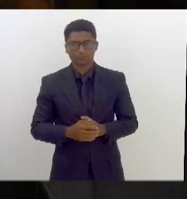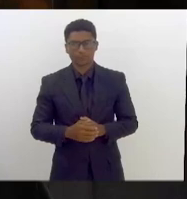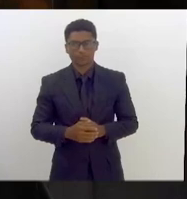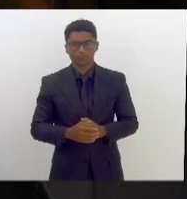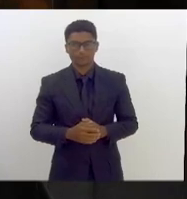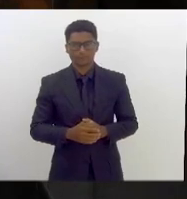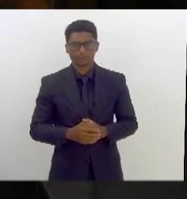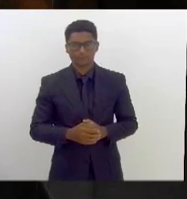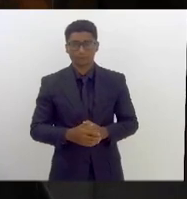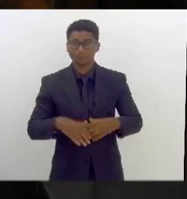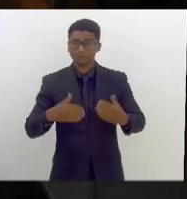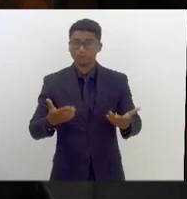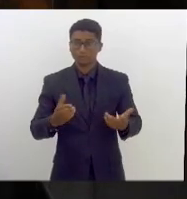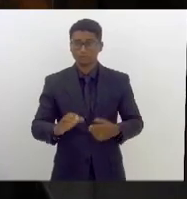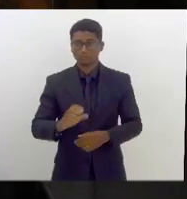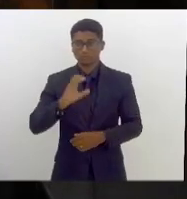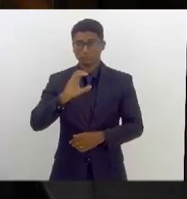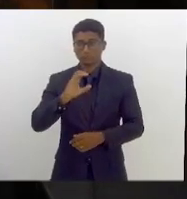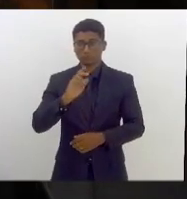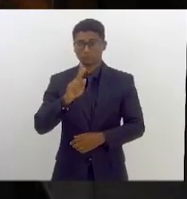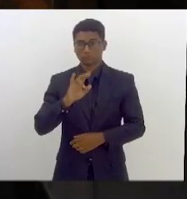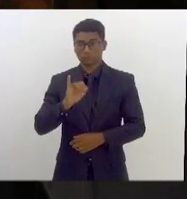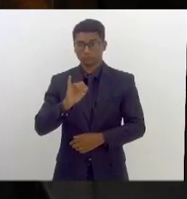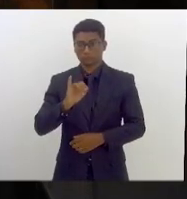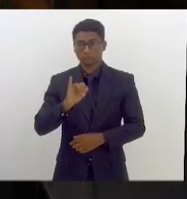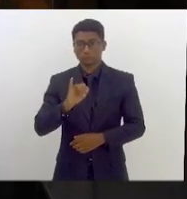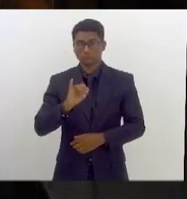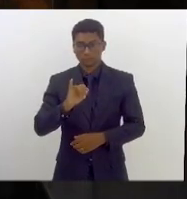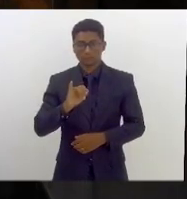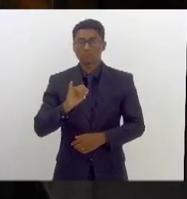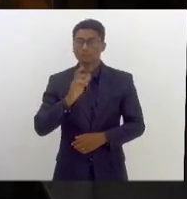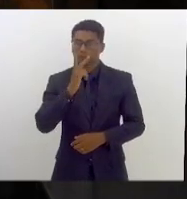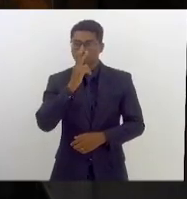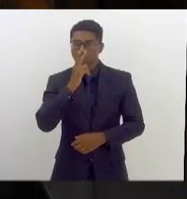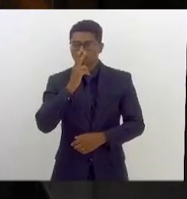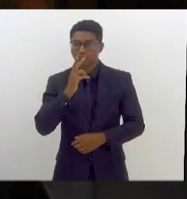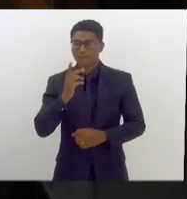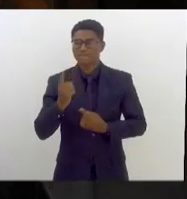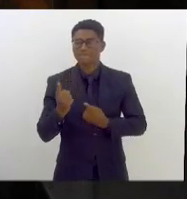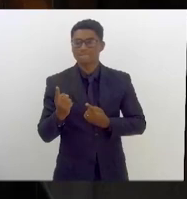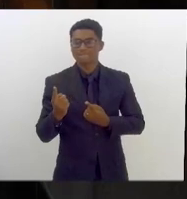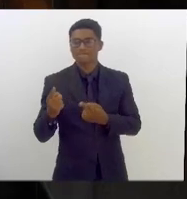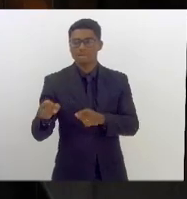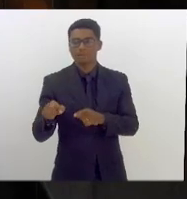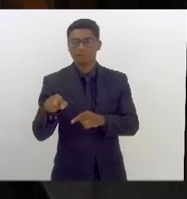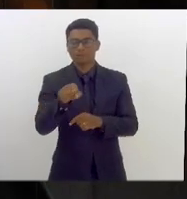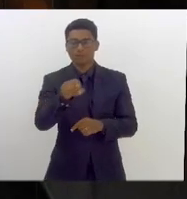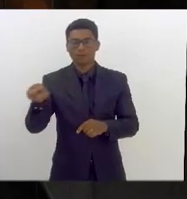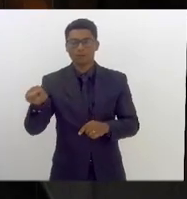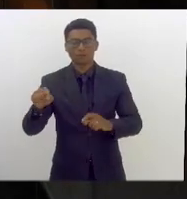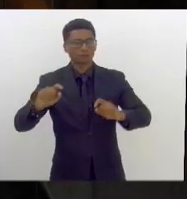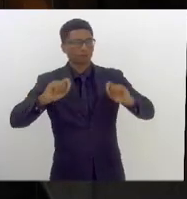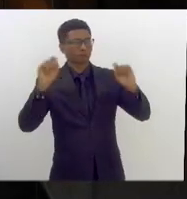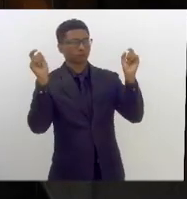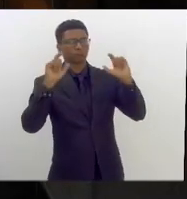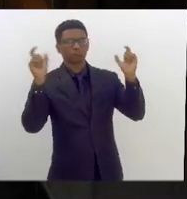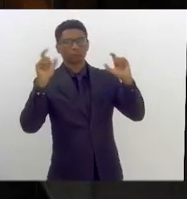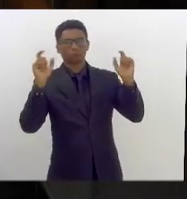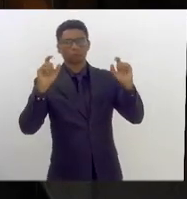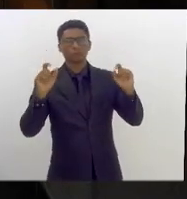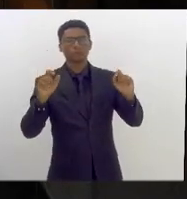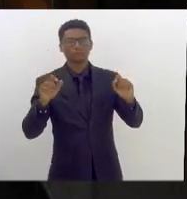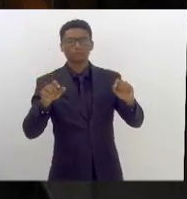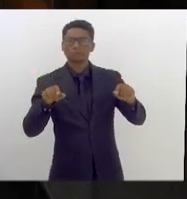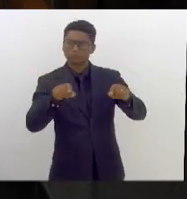já serviu a CPI para tirar daquele sono profundo proposital os agentes que